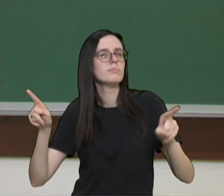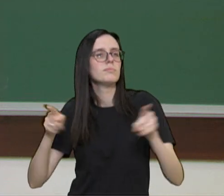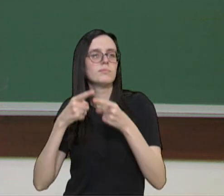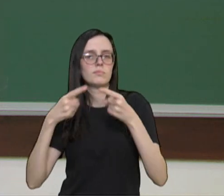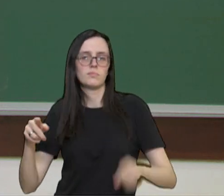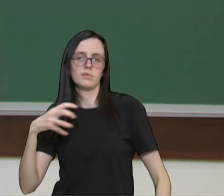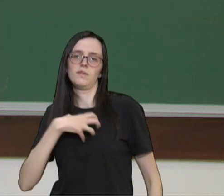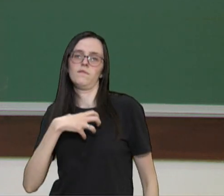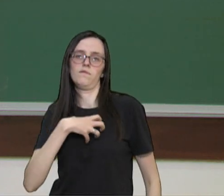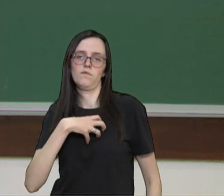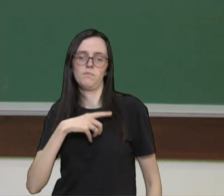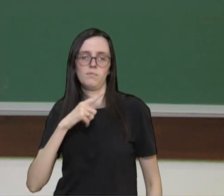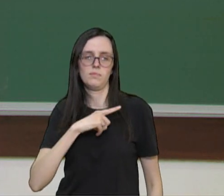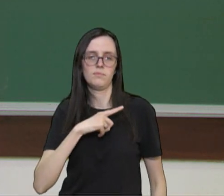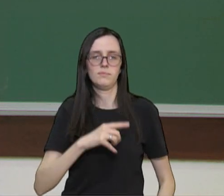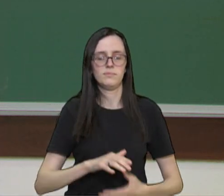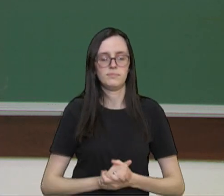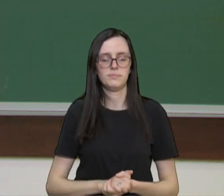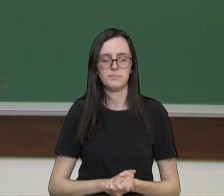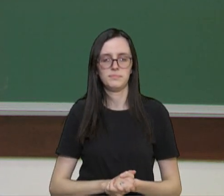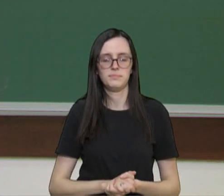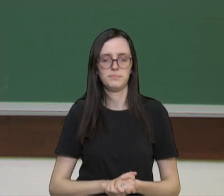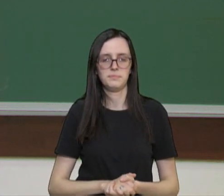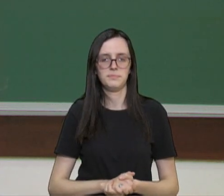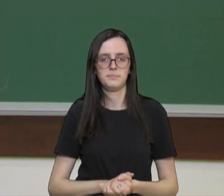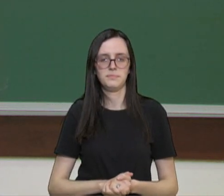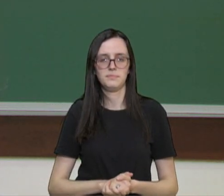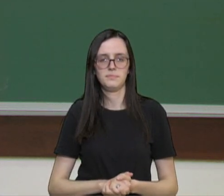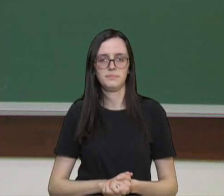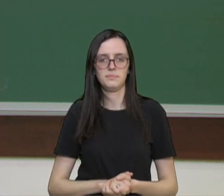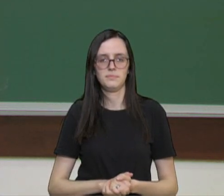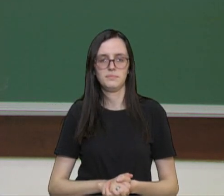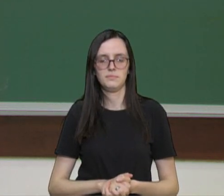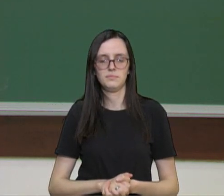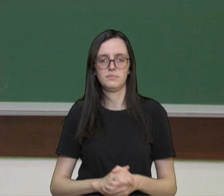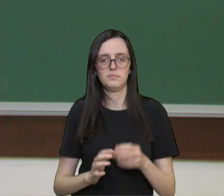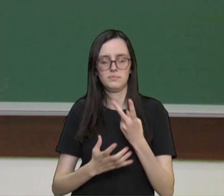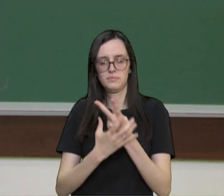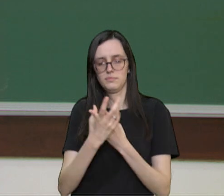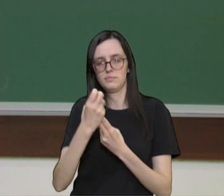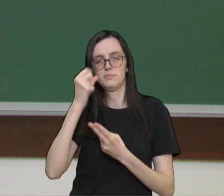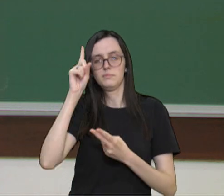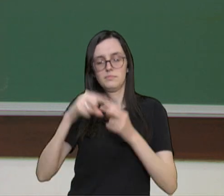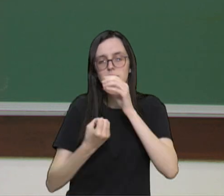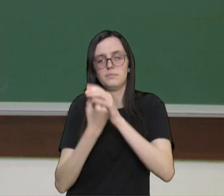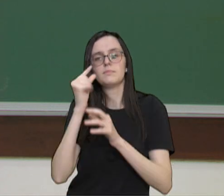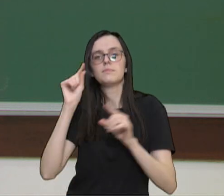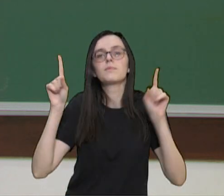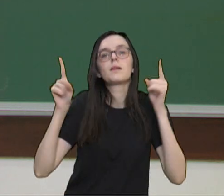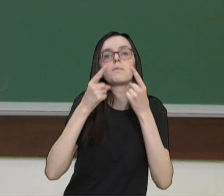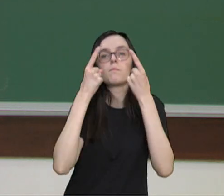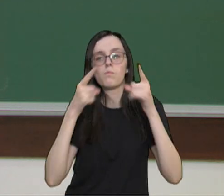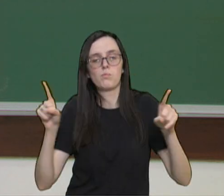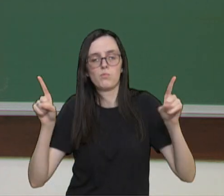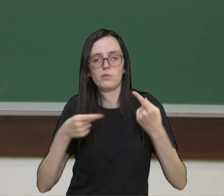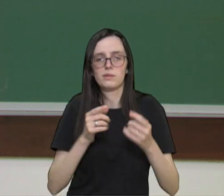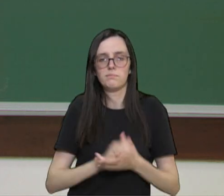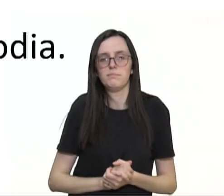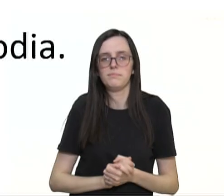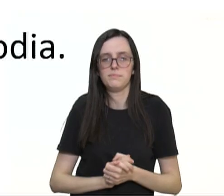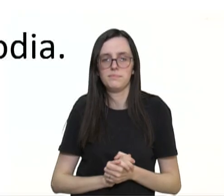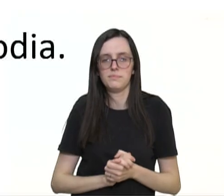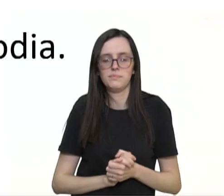composição da música, ritmo e melodia. São os dois elementos que formam ali a concepção da música.